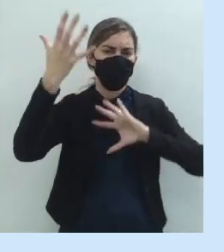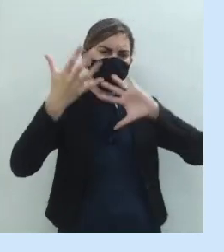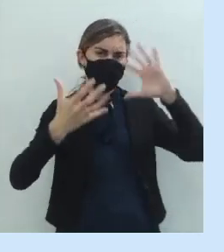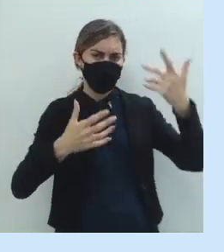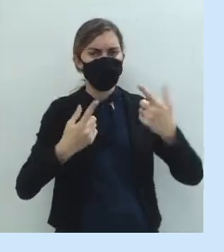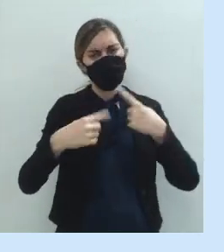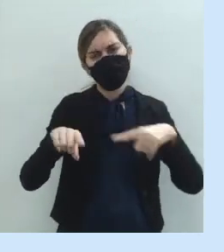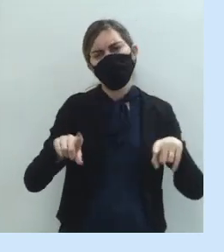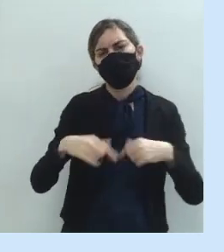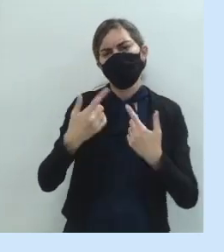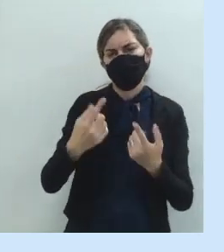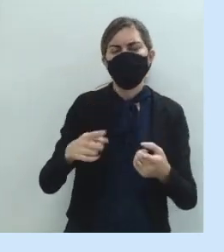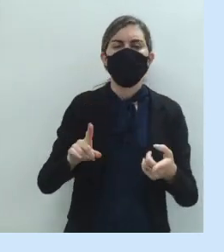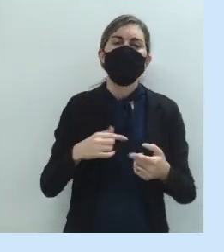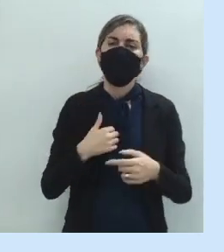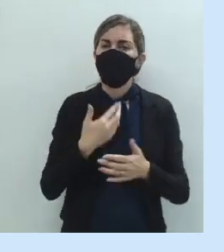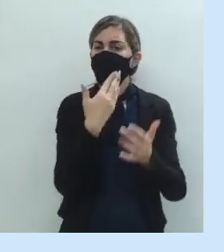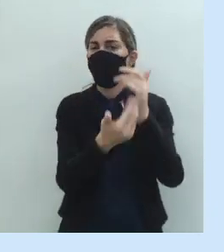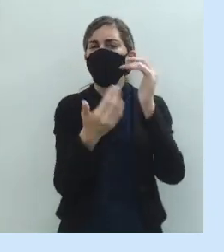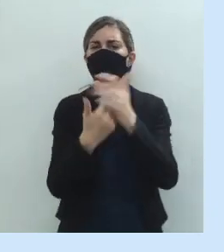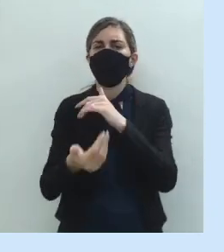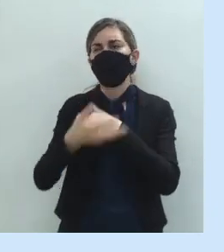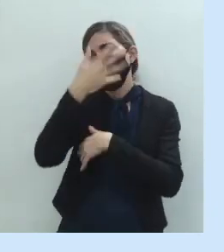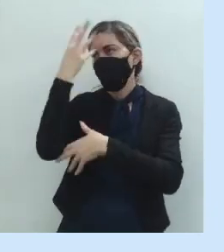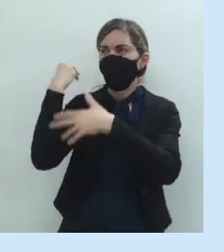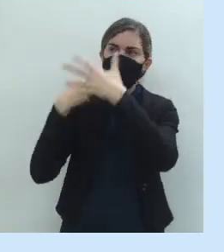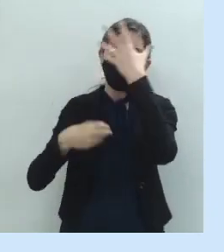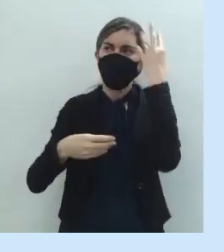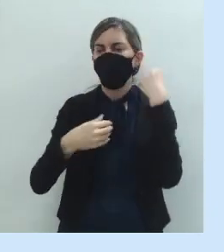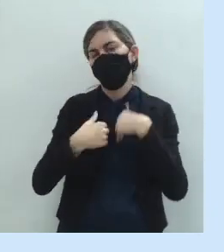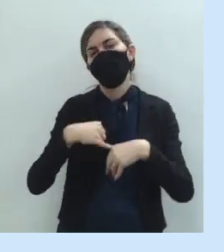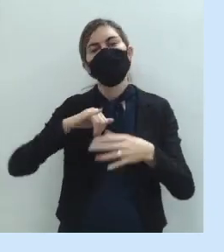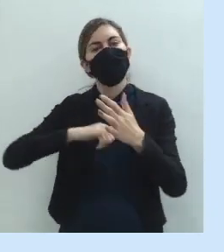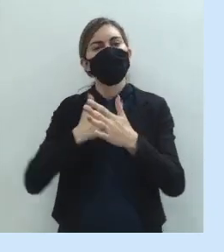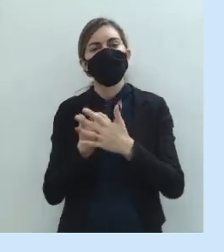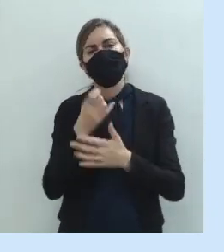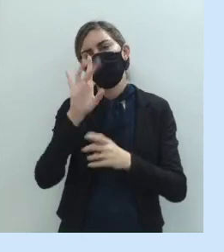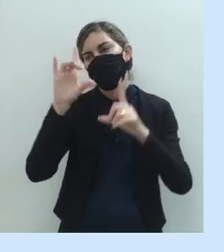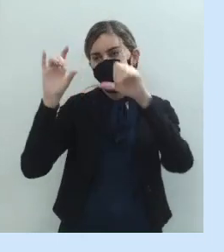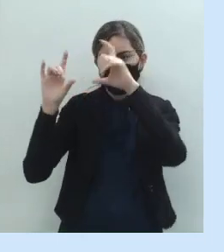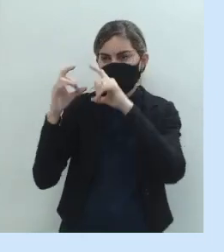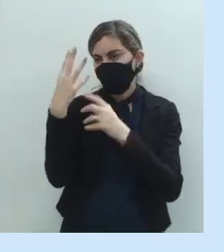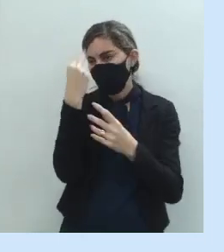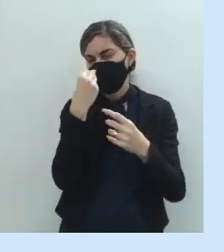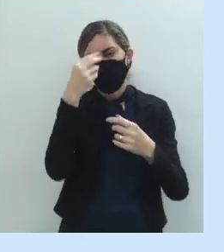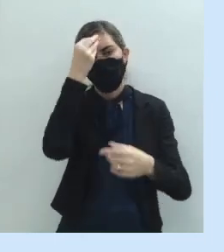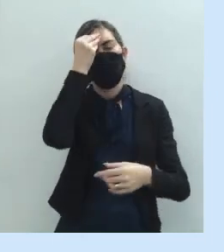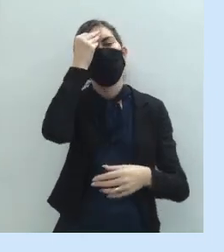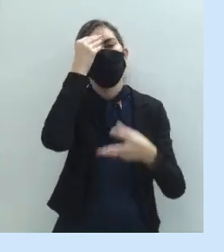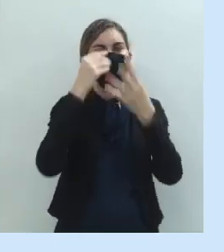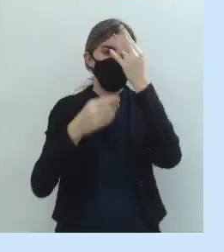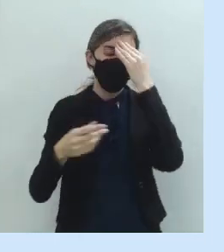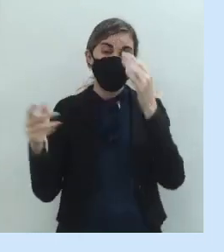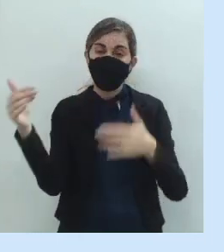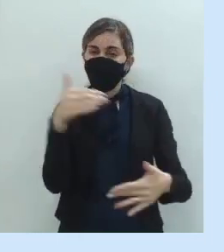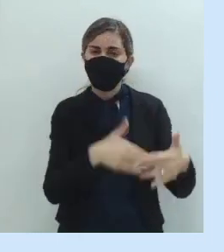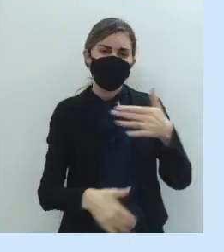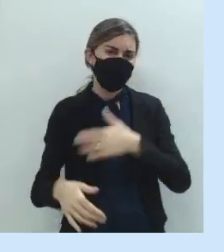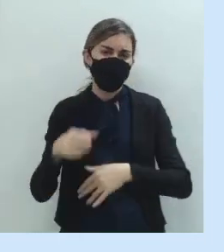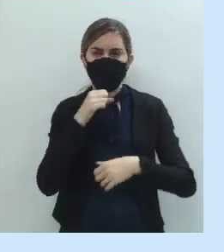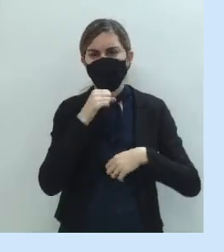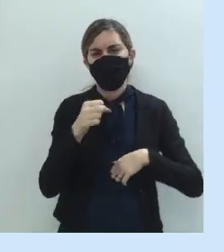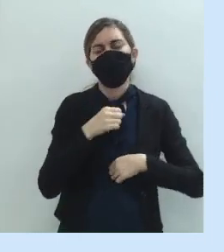o Sona Rural não se perdesse no tempo e ficasse registrado apenas nas fotos e nas memórias de quem participava dos